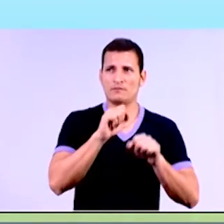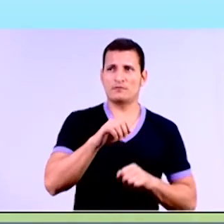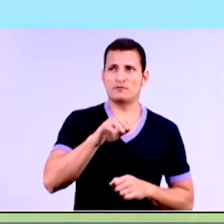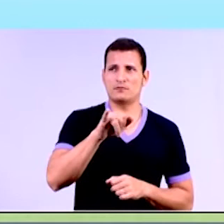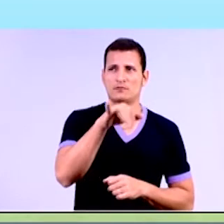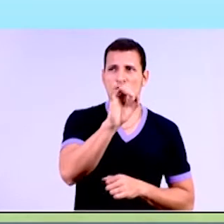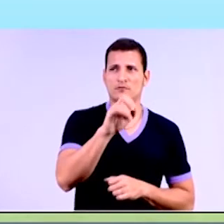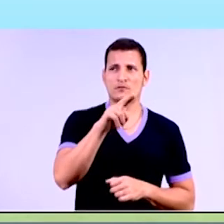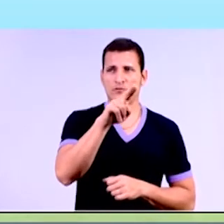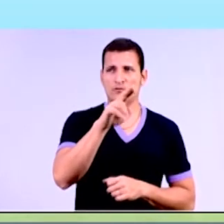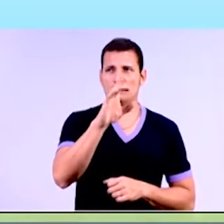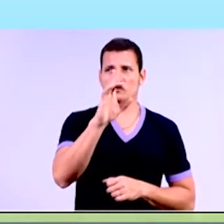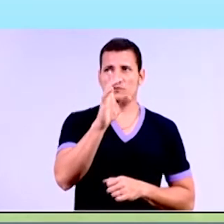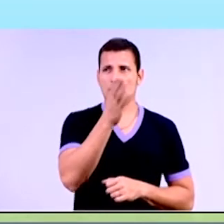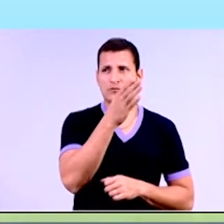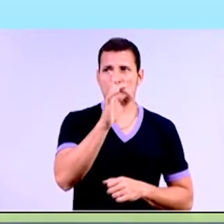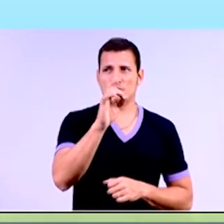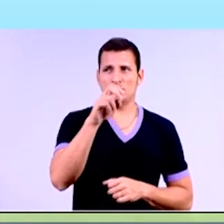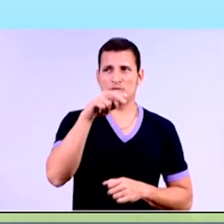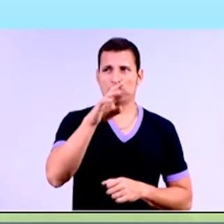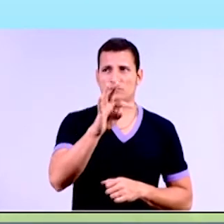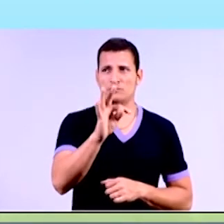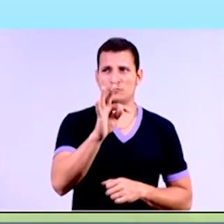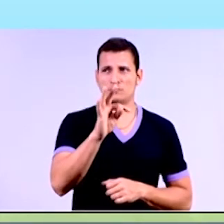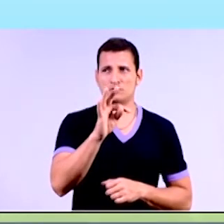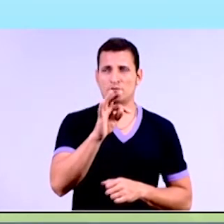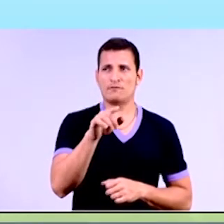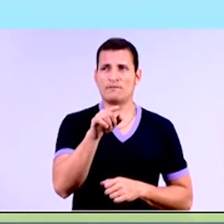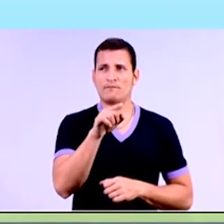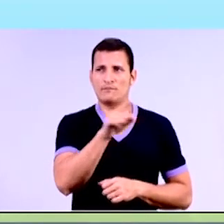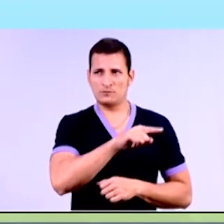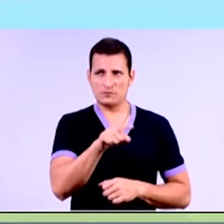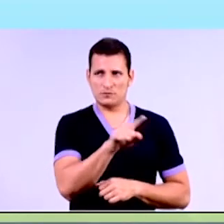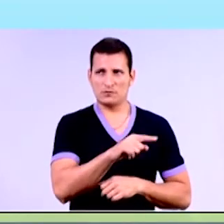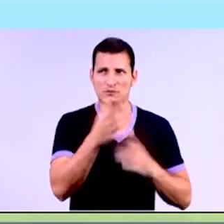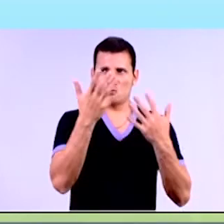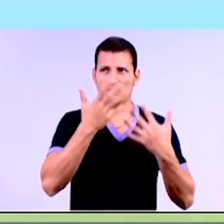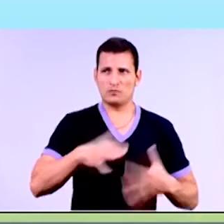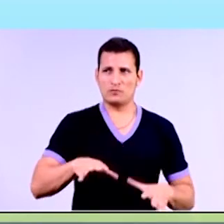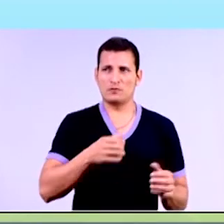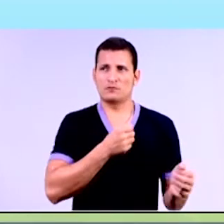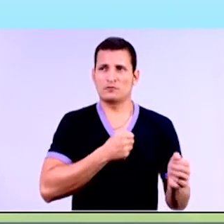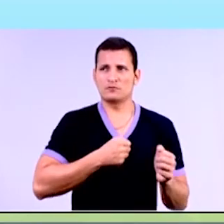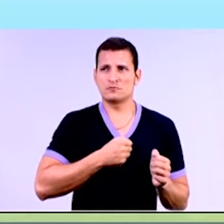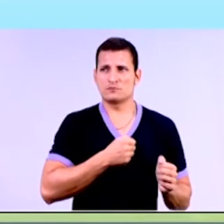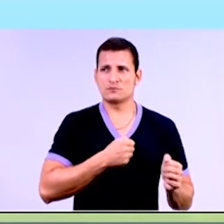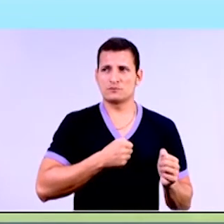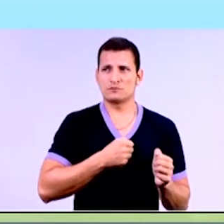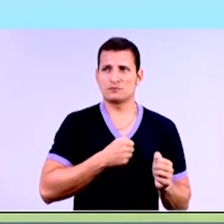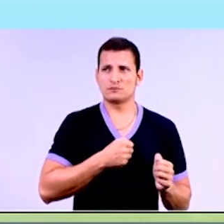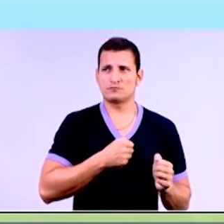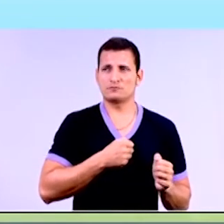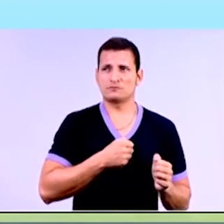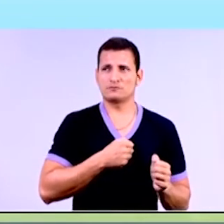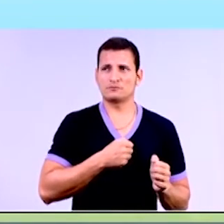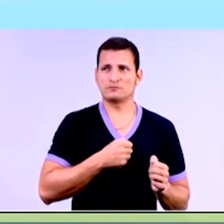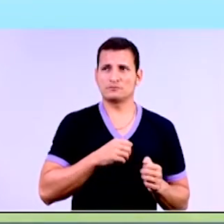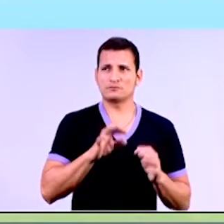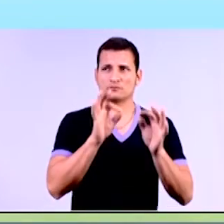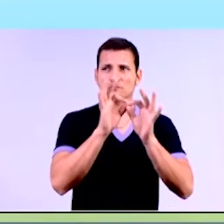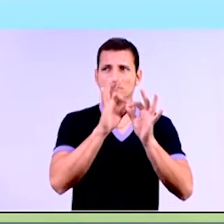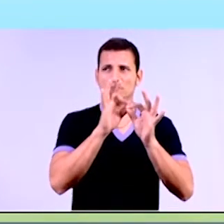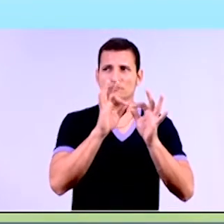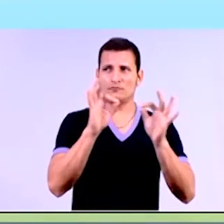don't want to dance, vocês não querem dançar. Então, com o sujeito you, auxiliar, don't. E na